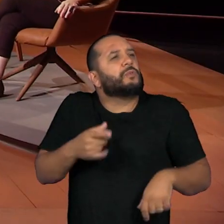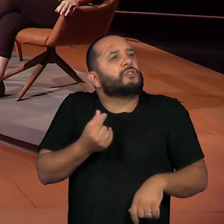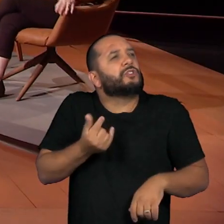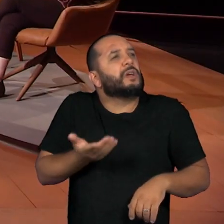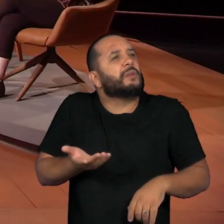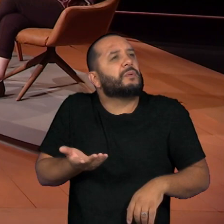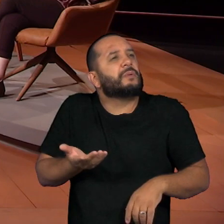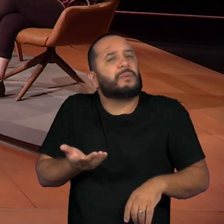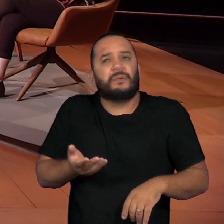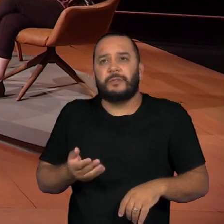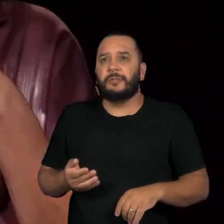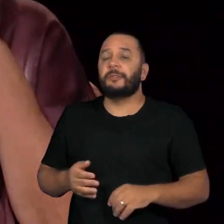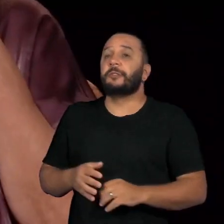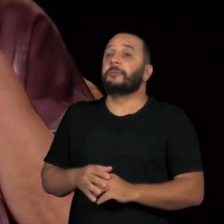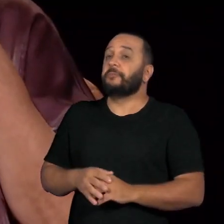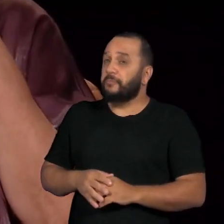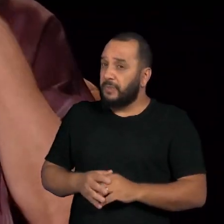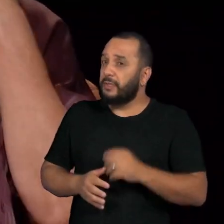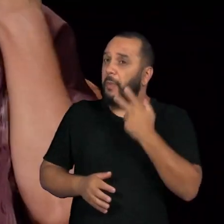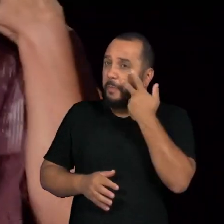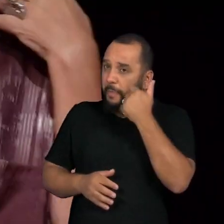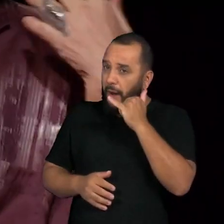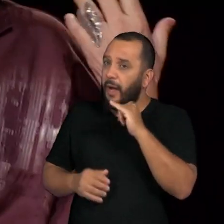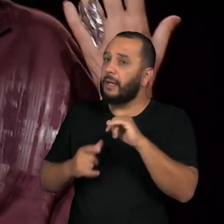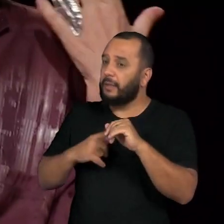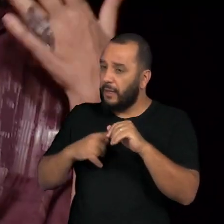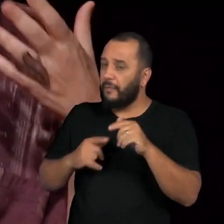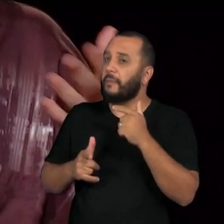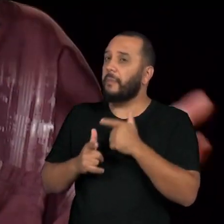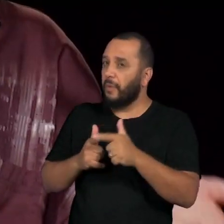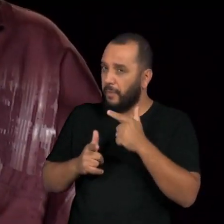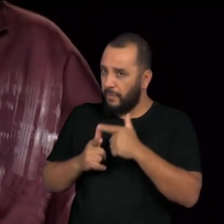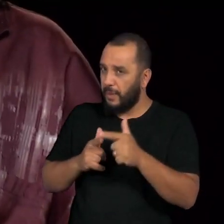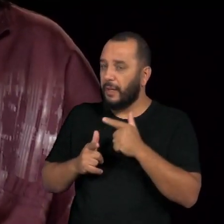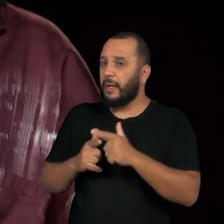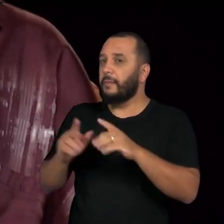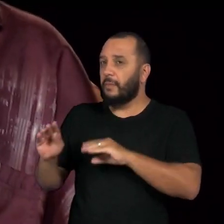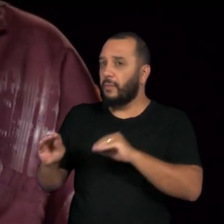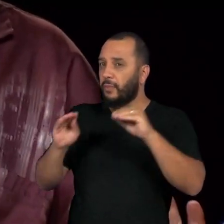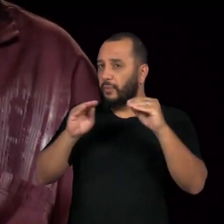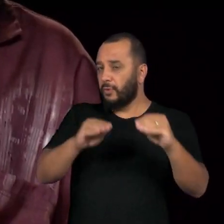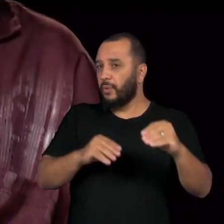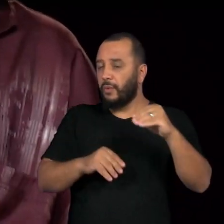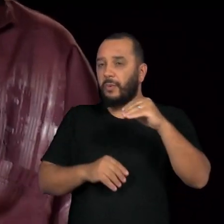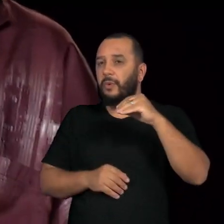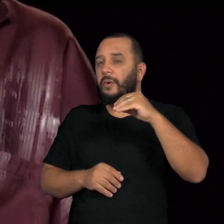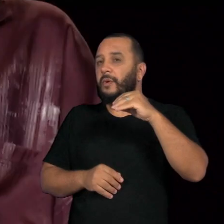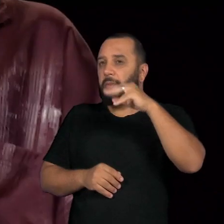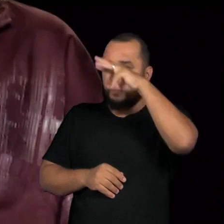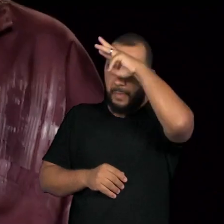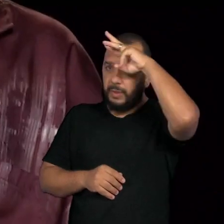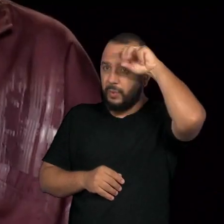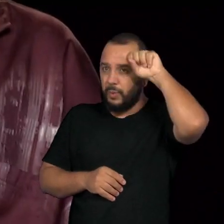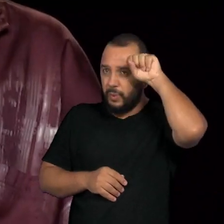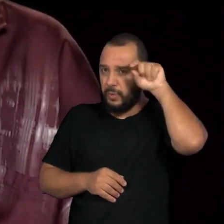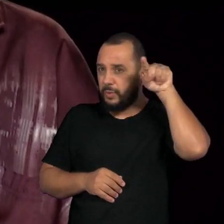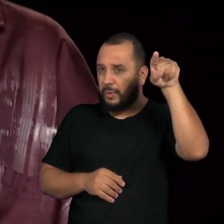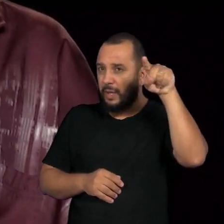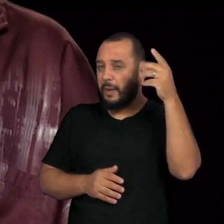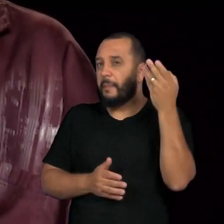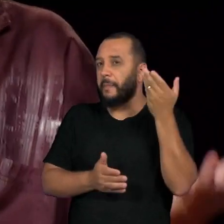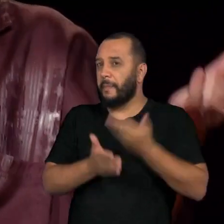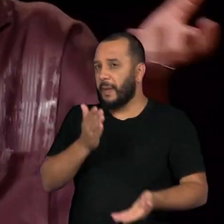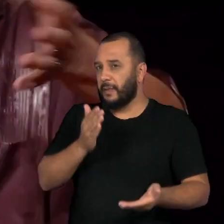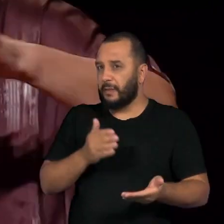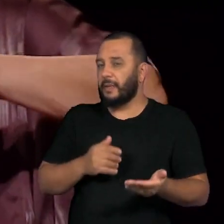Aí ele falou, não, seu pai teve um problema, teve que ir para o Mato Grosso e aí ele